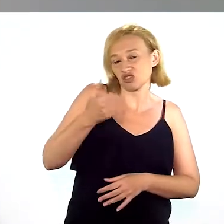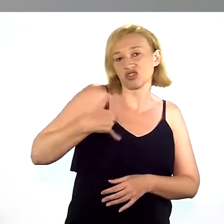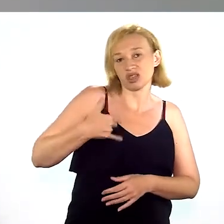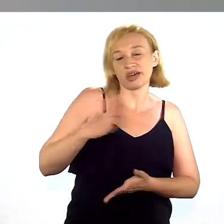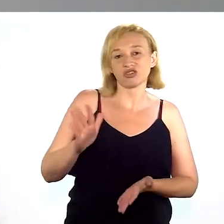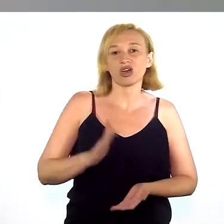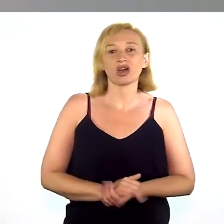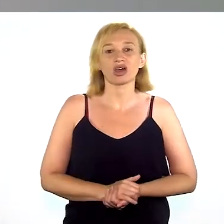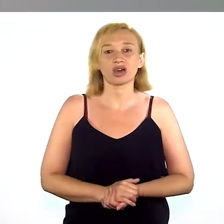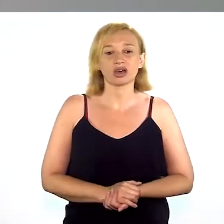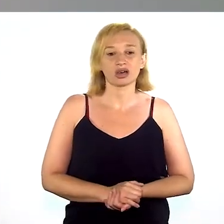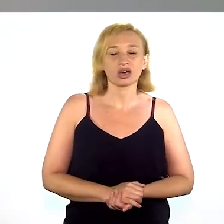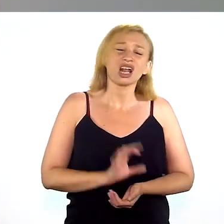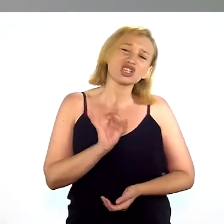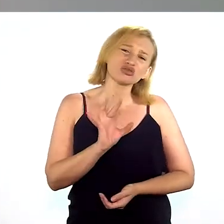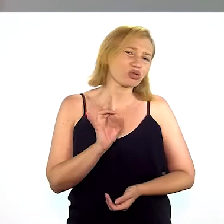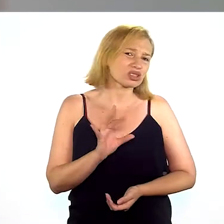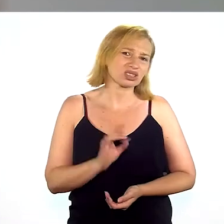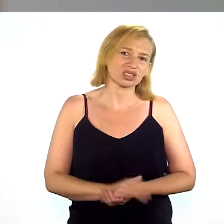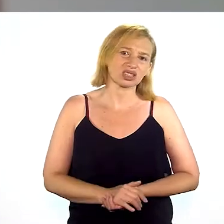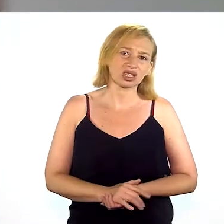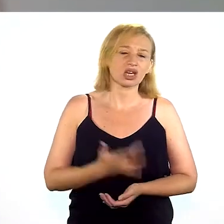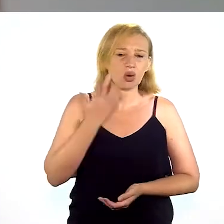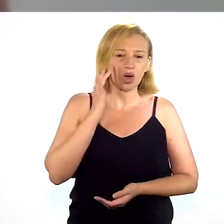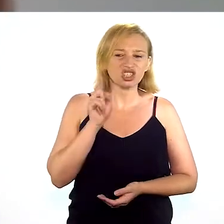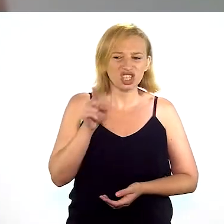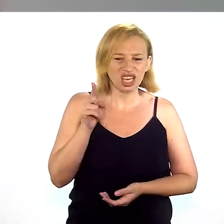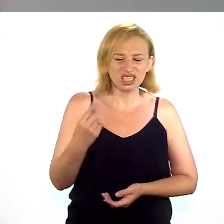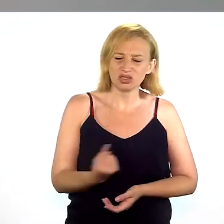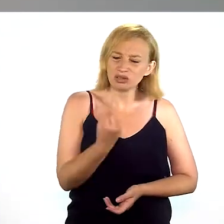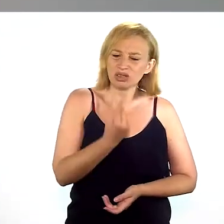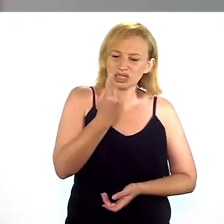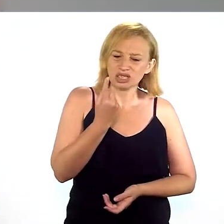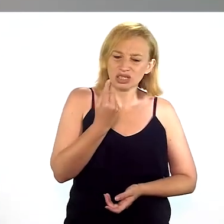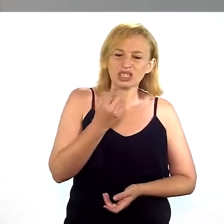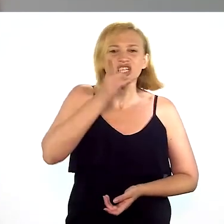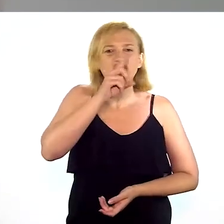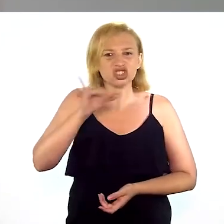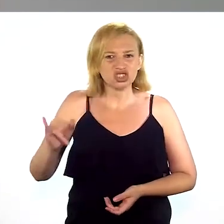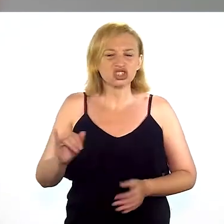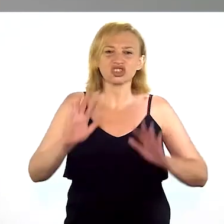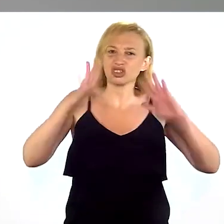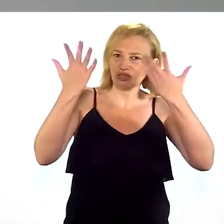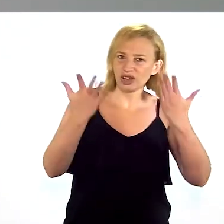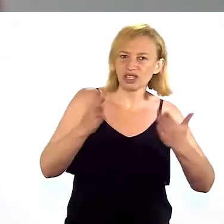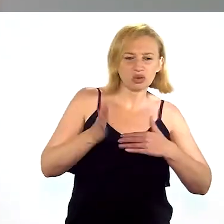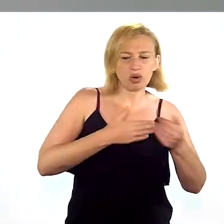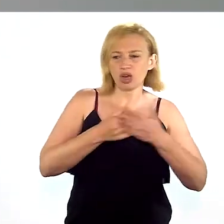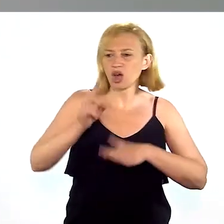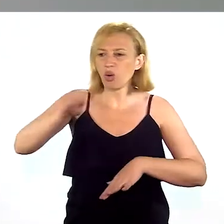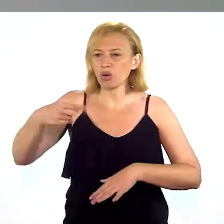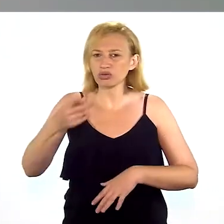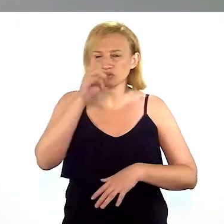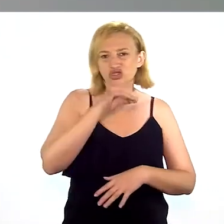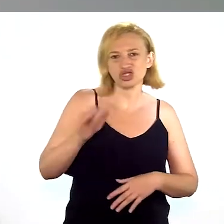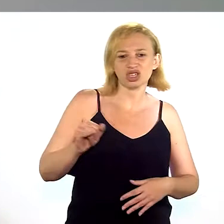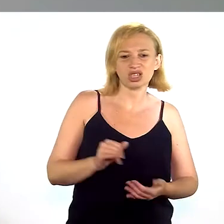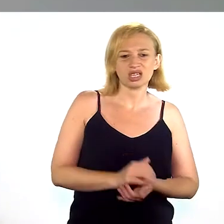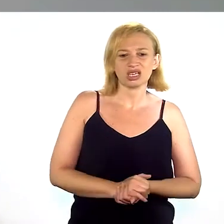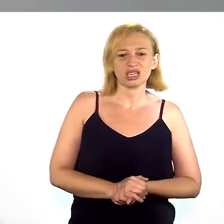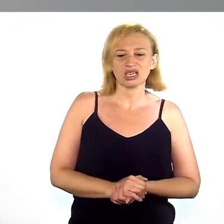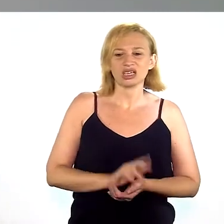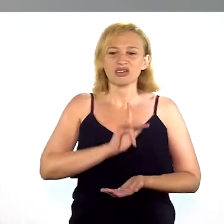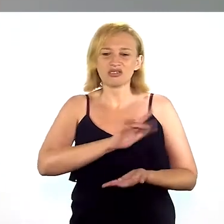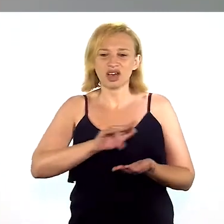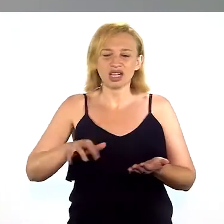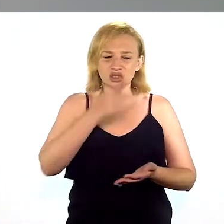tinha lá seus 20 anos. E ela é muito só. E eu acho que essa solidão, em datas comemorativas ou em qualquer outra